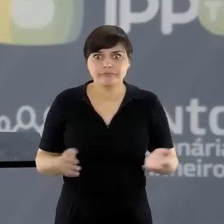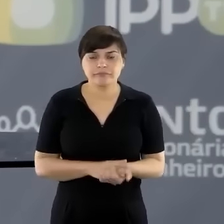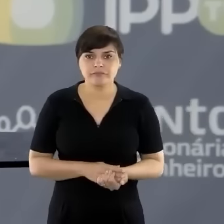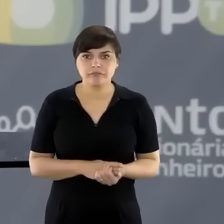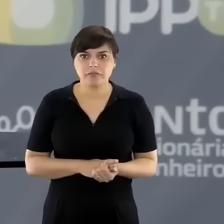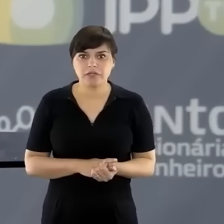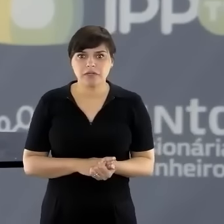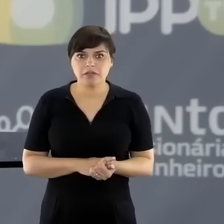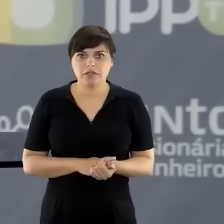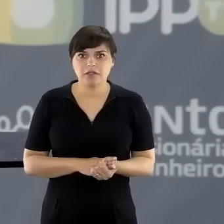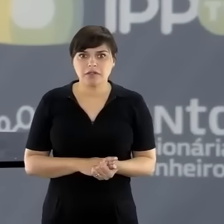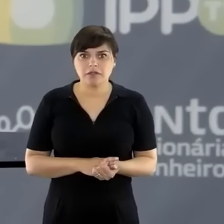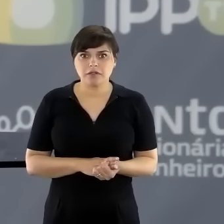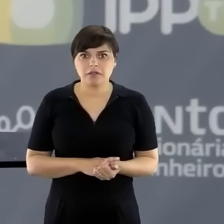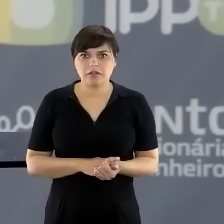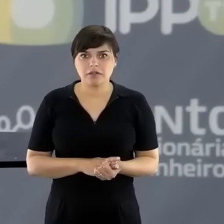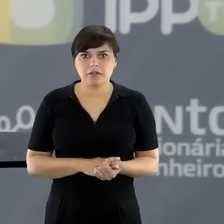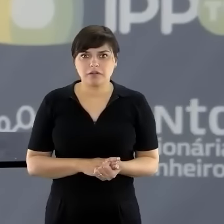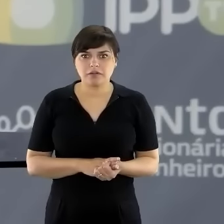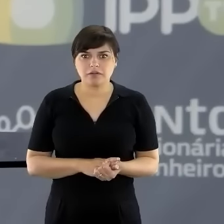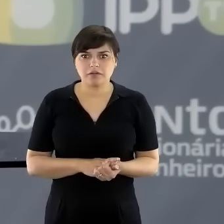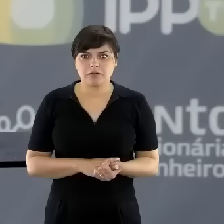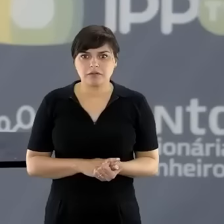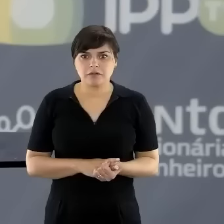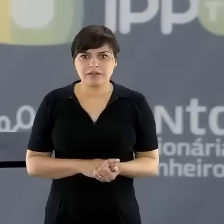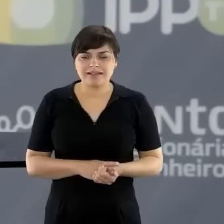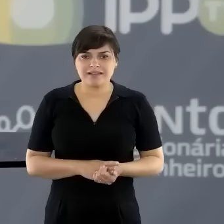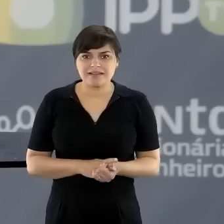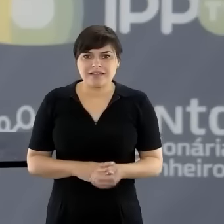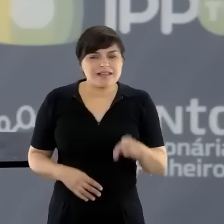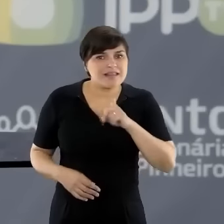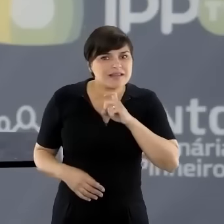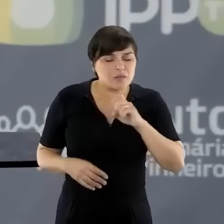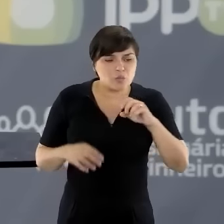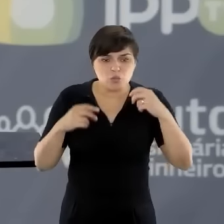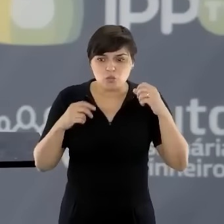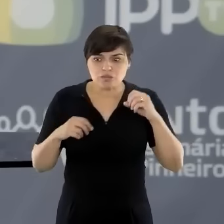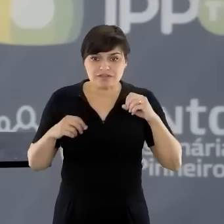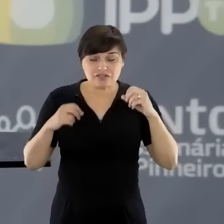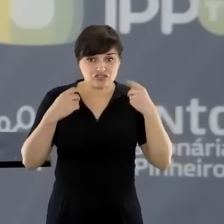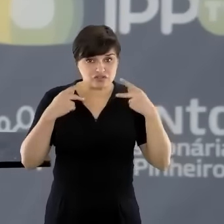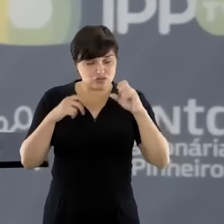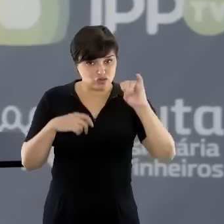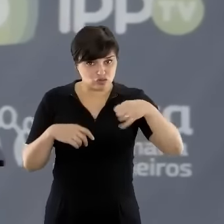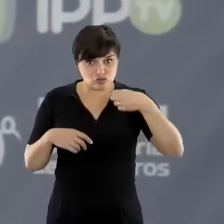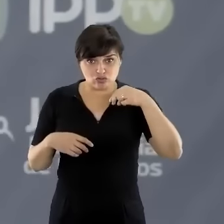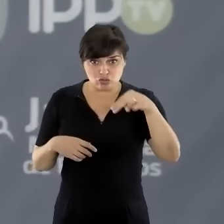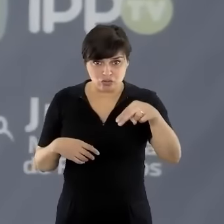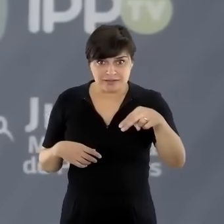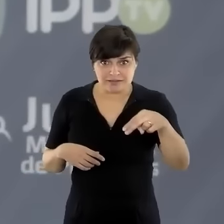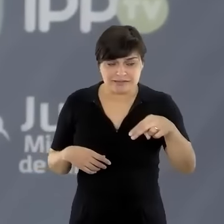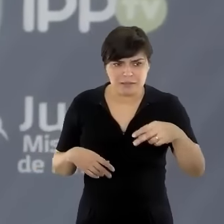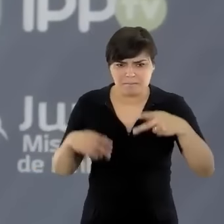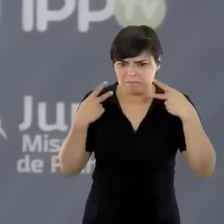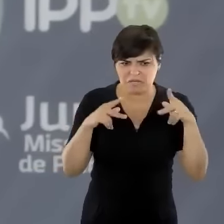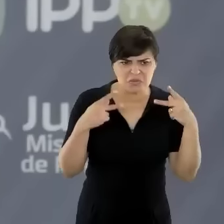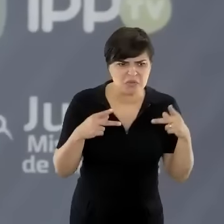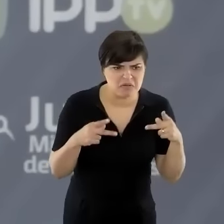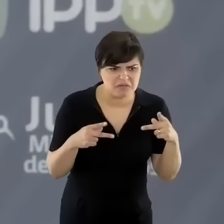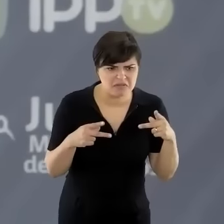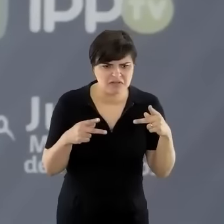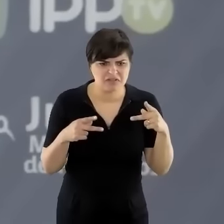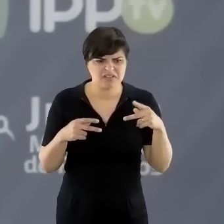de Jonas nenhum pregador e o sermão dele foi Medíocre e o